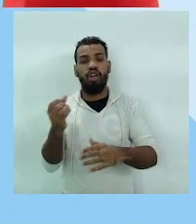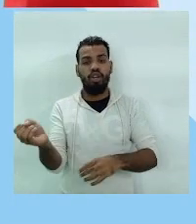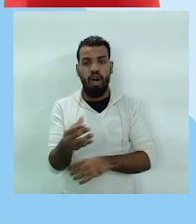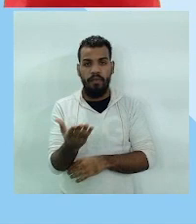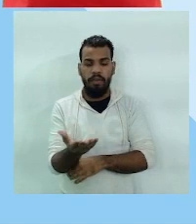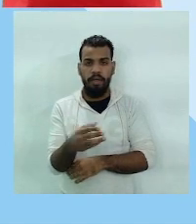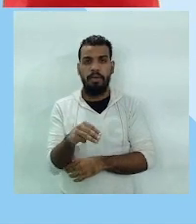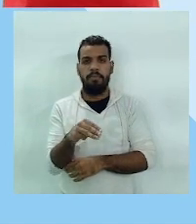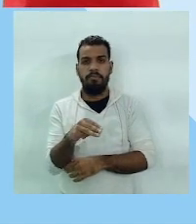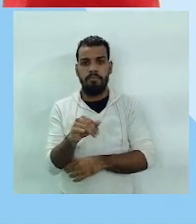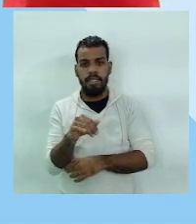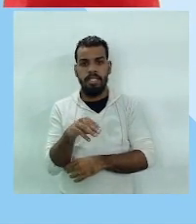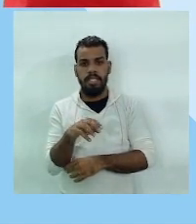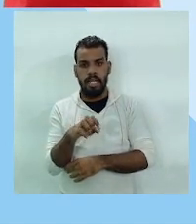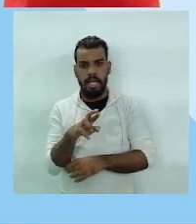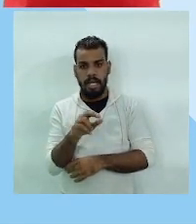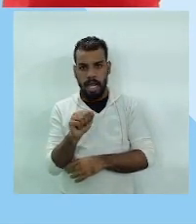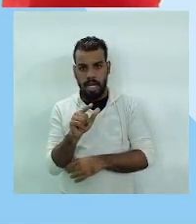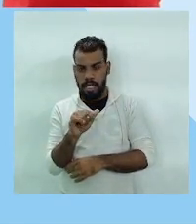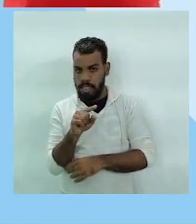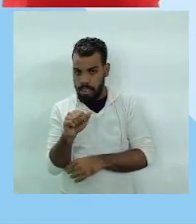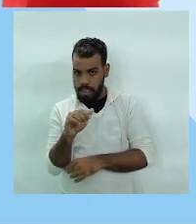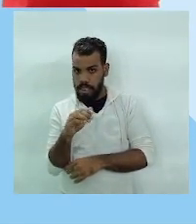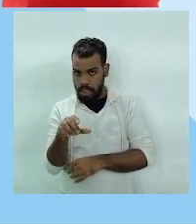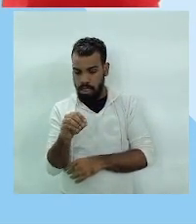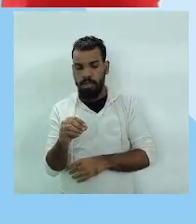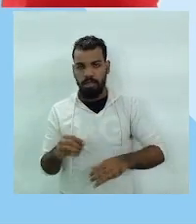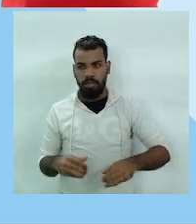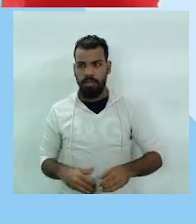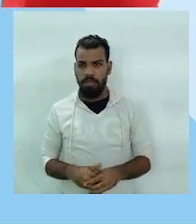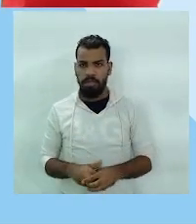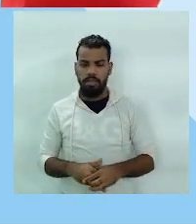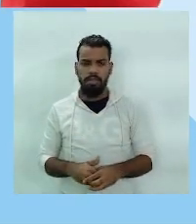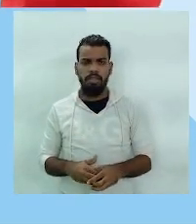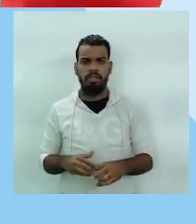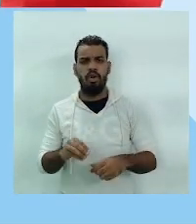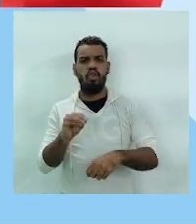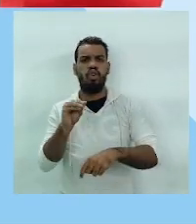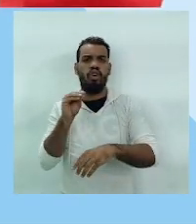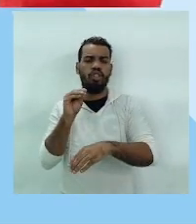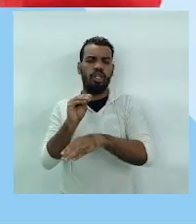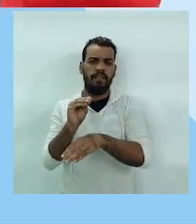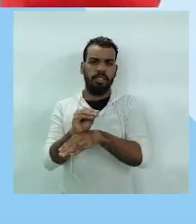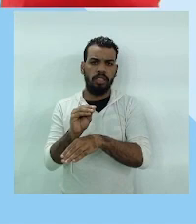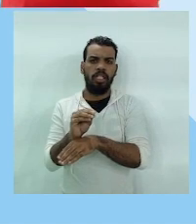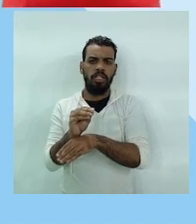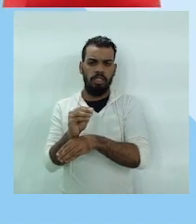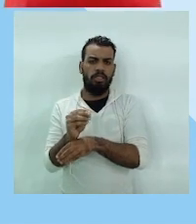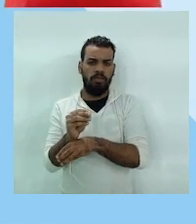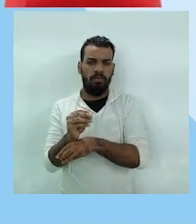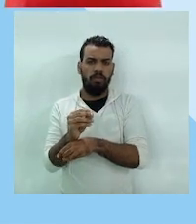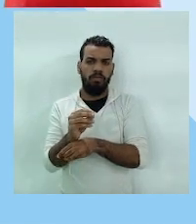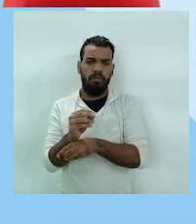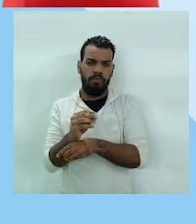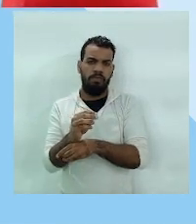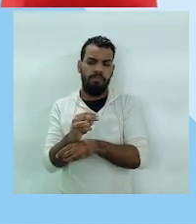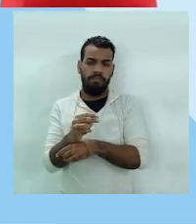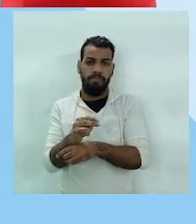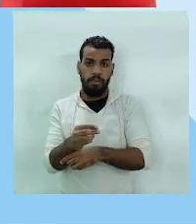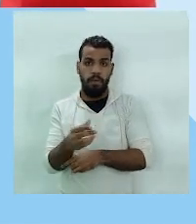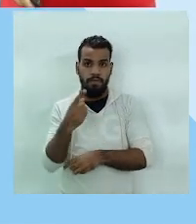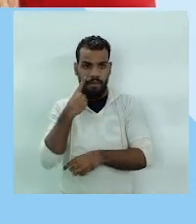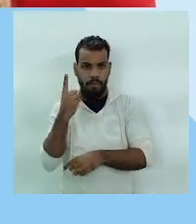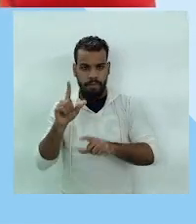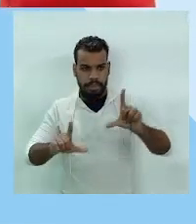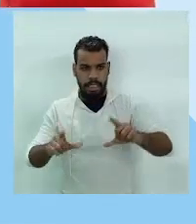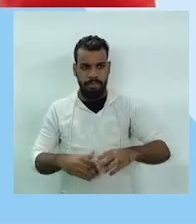A mineralização, a moldagem de moldar e a conservação de conservar, tá certo? Vamos lá, na